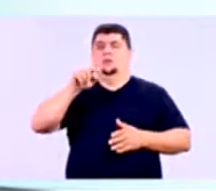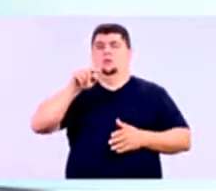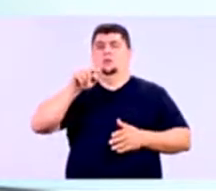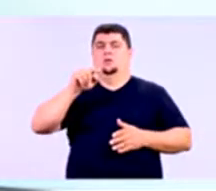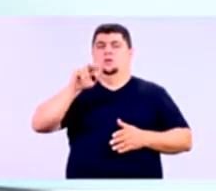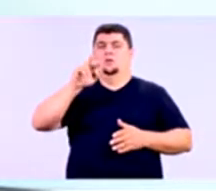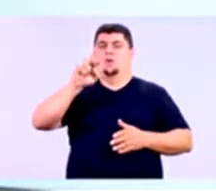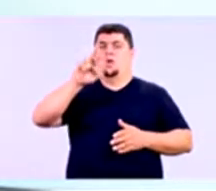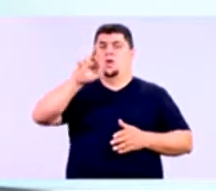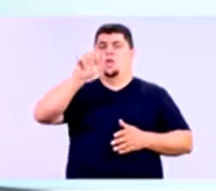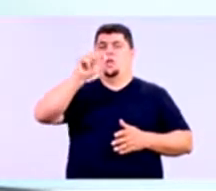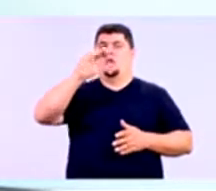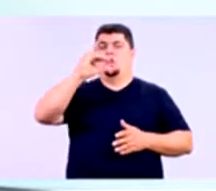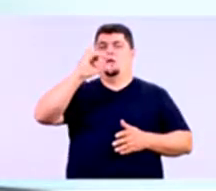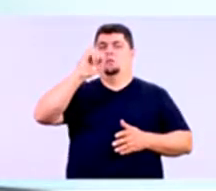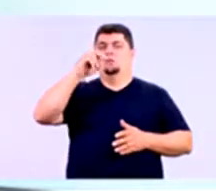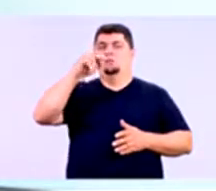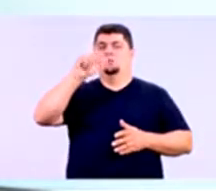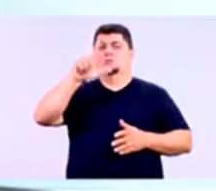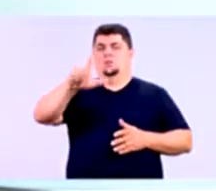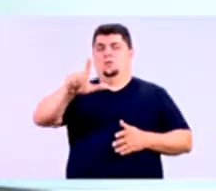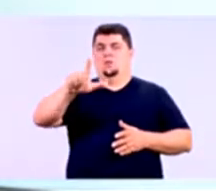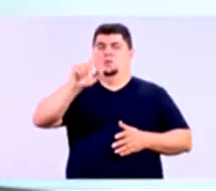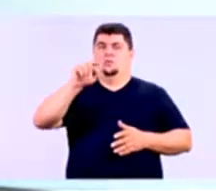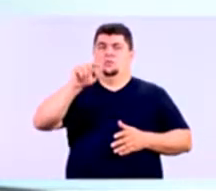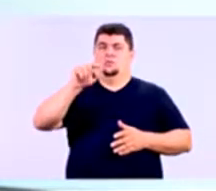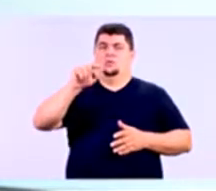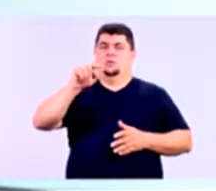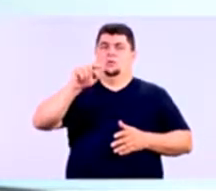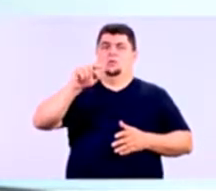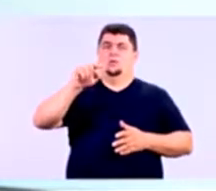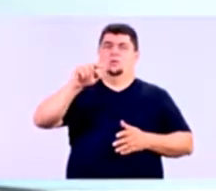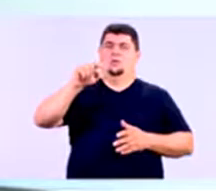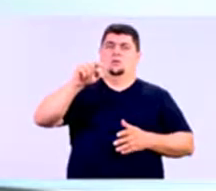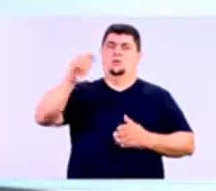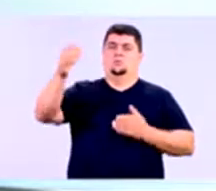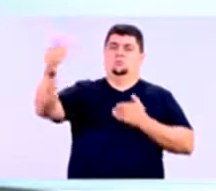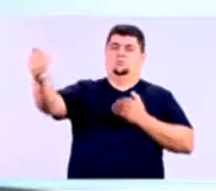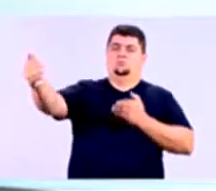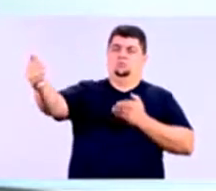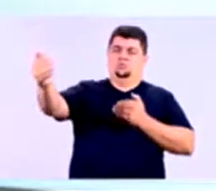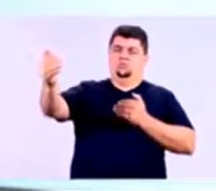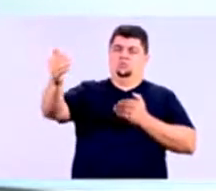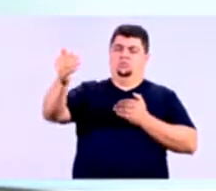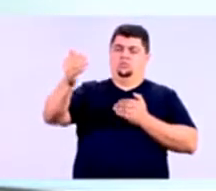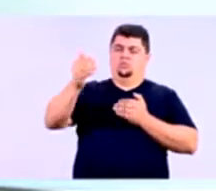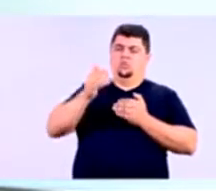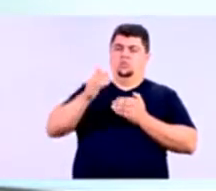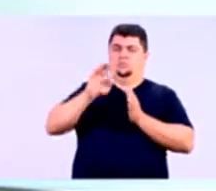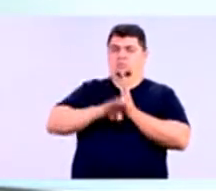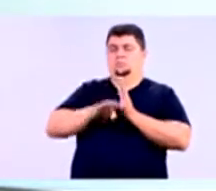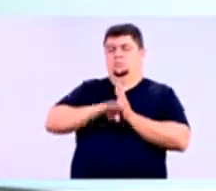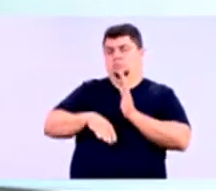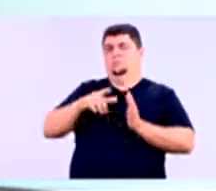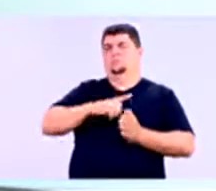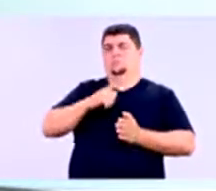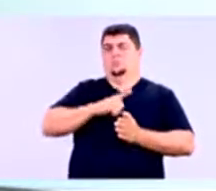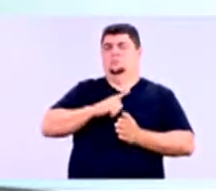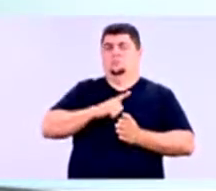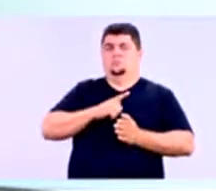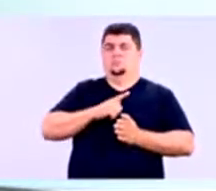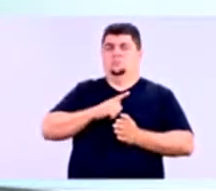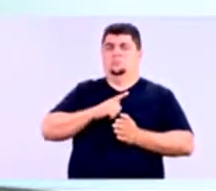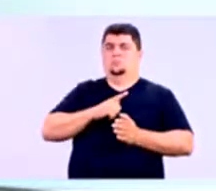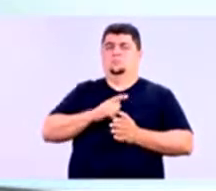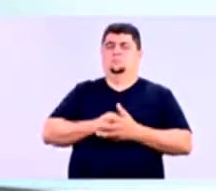valor racional, que seria trazer, usando a mesma lógica, da capitalização composta a partir do